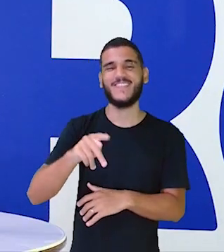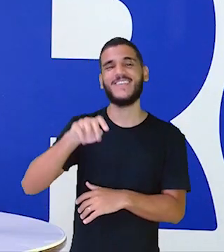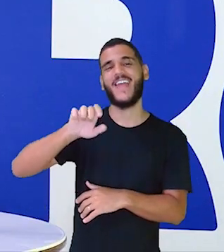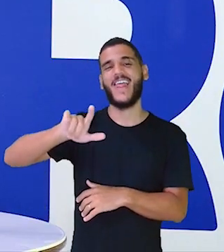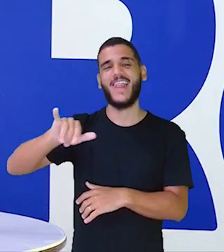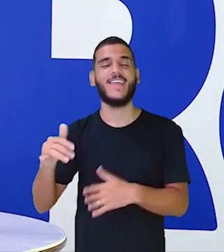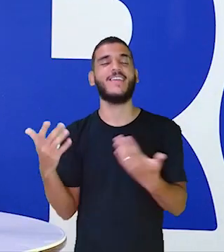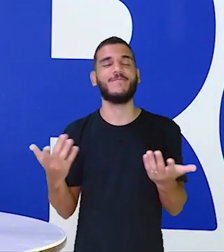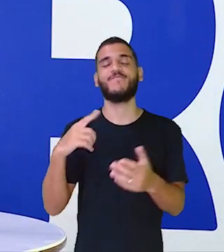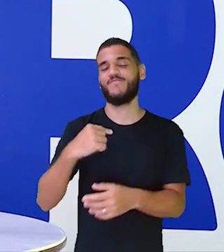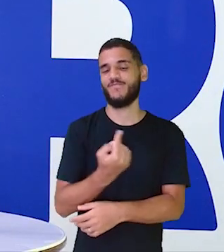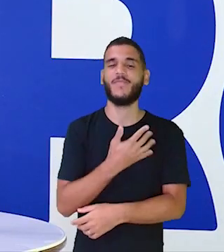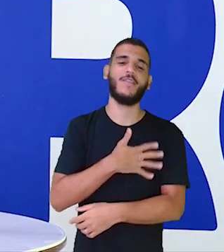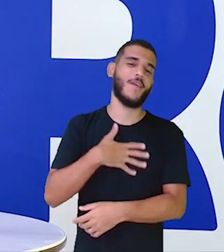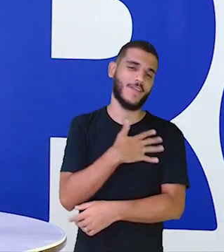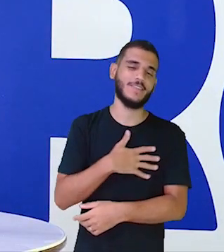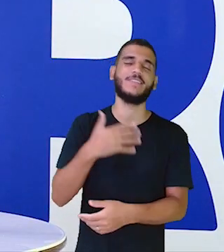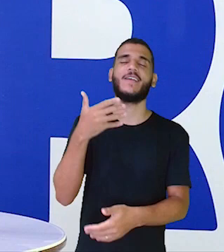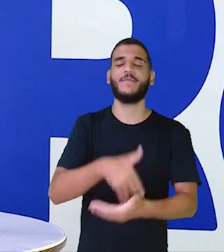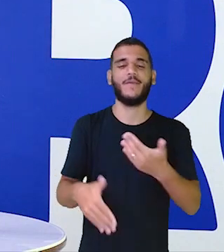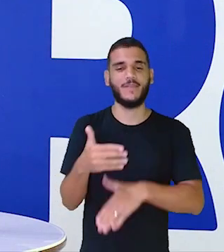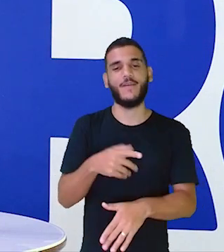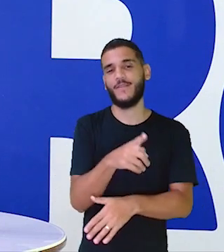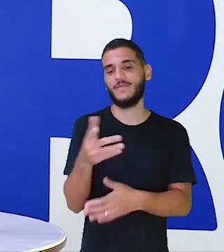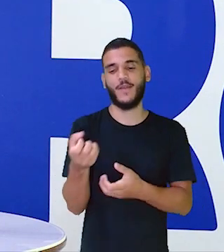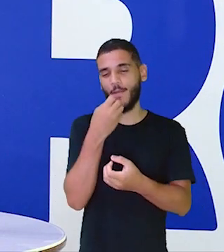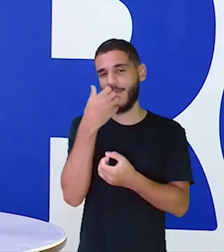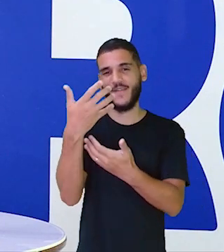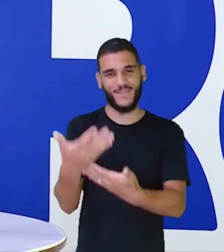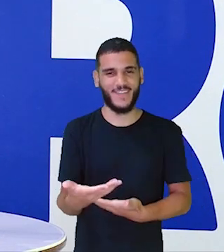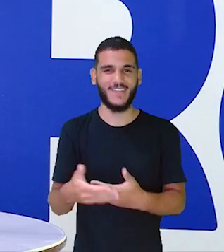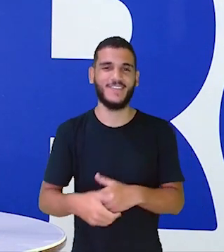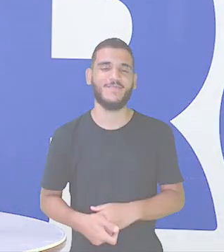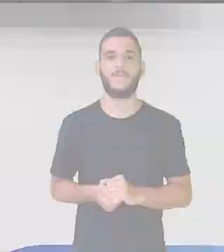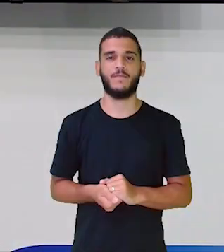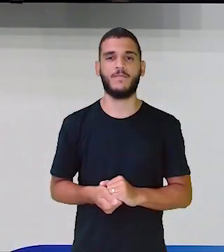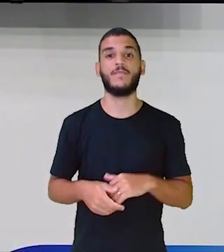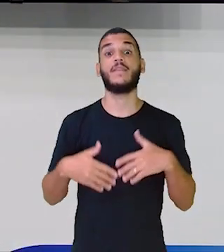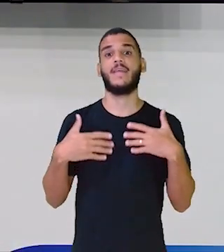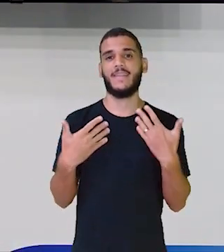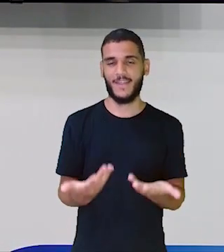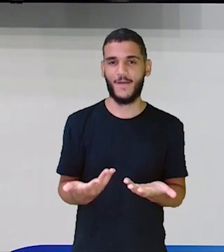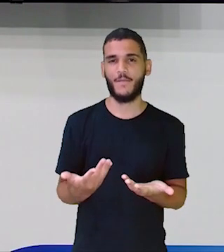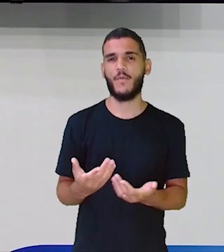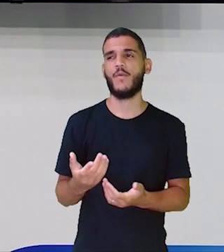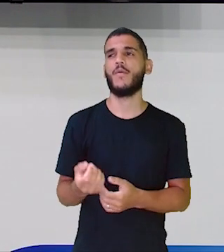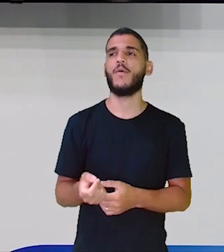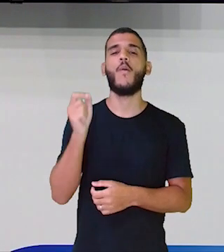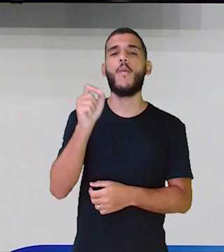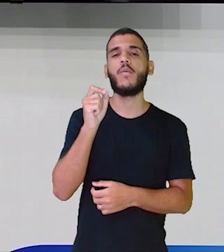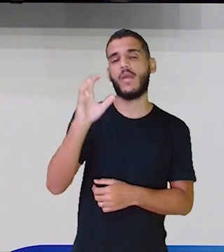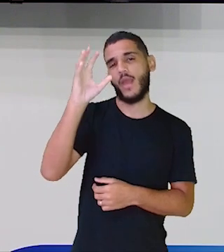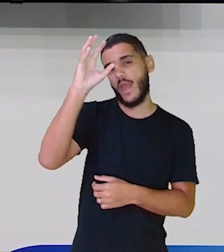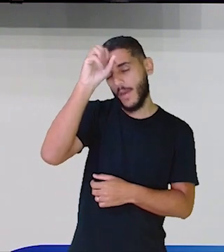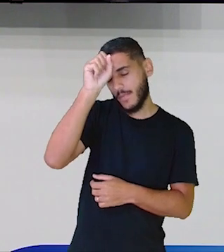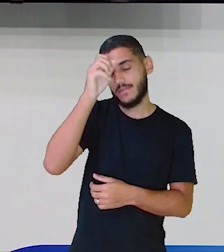sempre um prazer estar aqui com vocês, então sejam todos muito bem-vindos. E o que aprenderemos